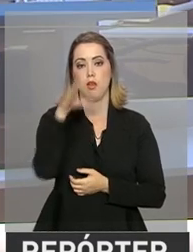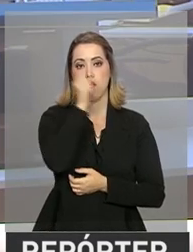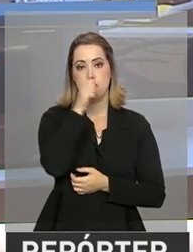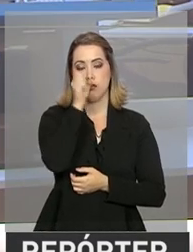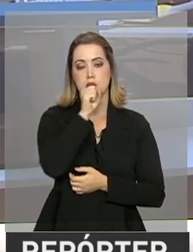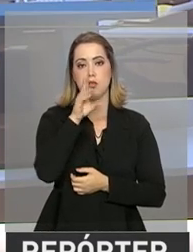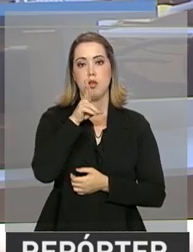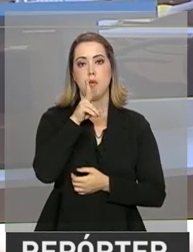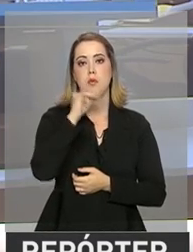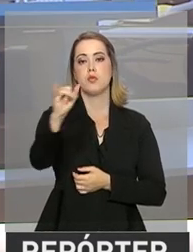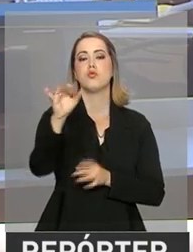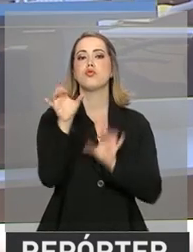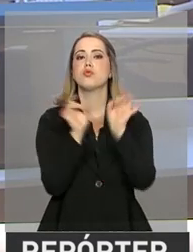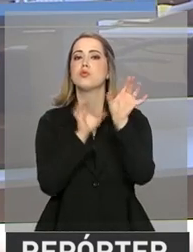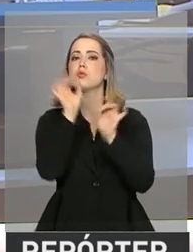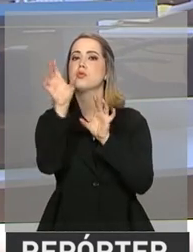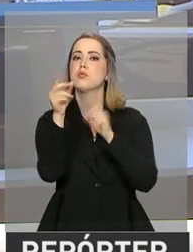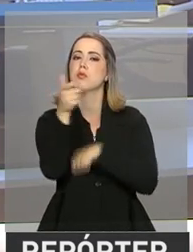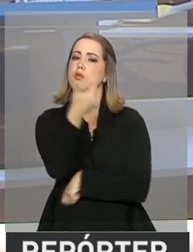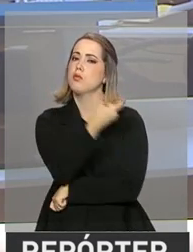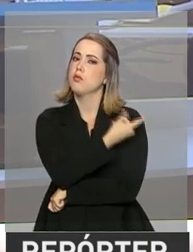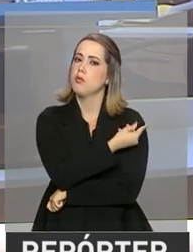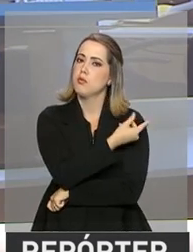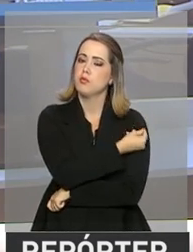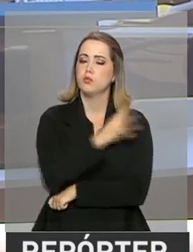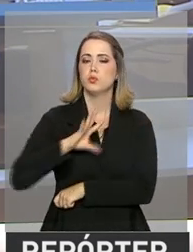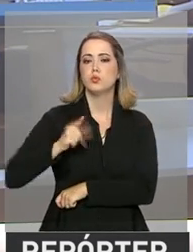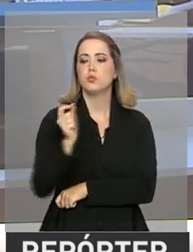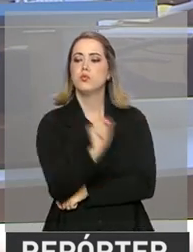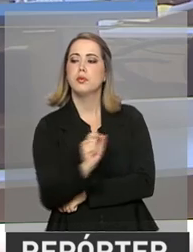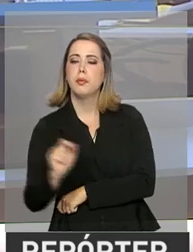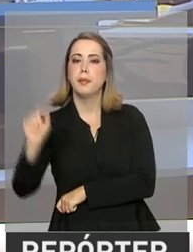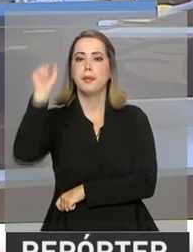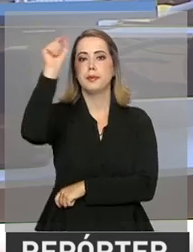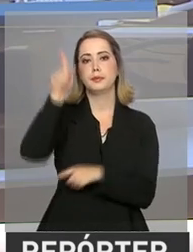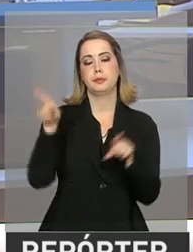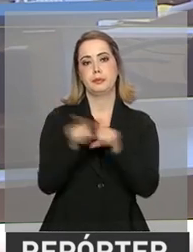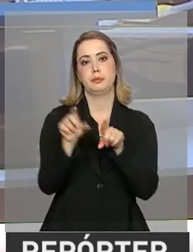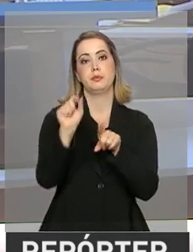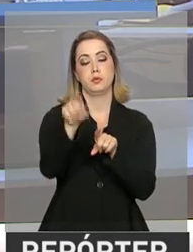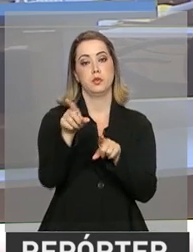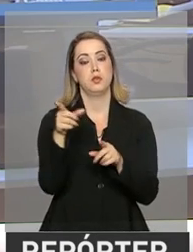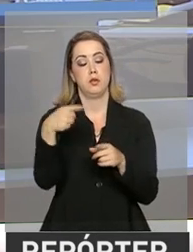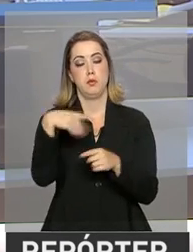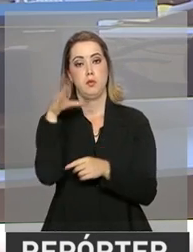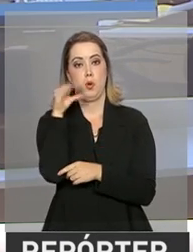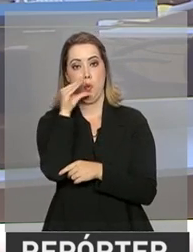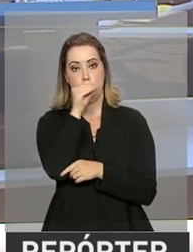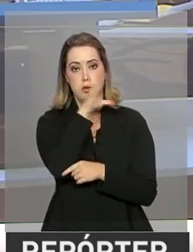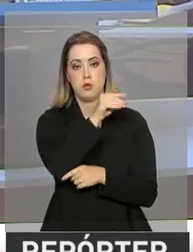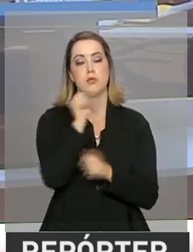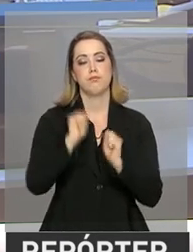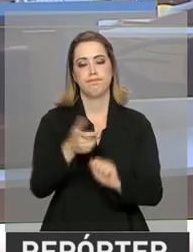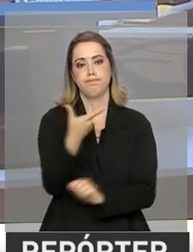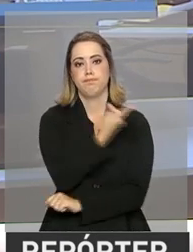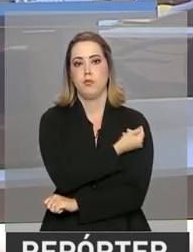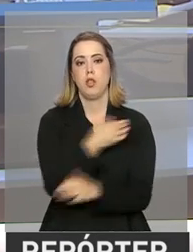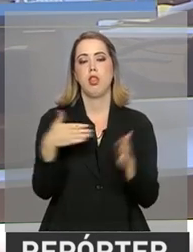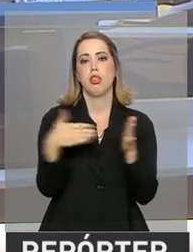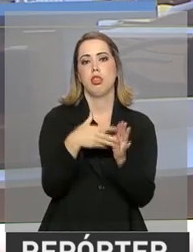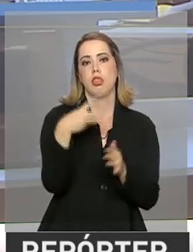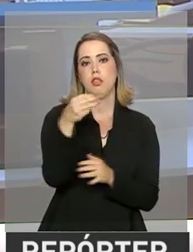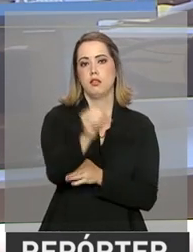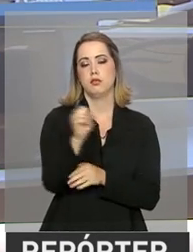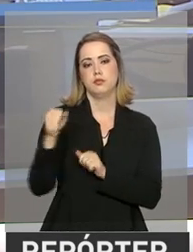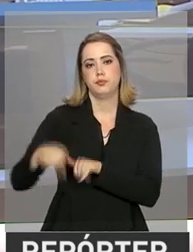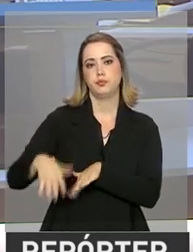foi o dia D de vacinação em todo o país. Pela primeira vez, a campanha é voltada também para os adolescentes. Até o dia 30 de setembro, os postos